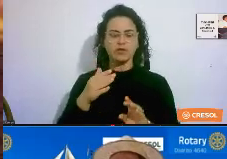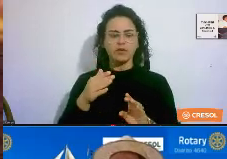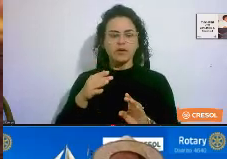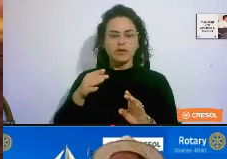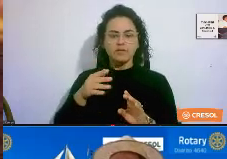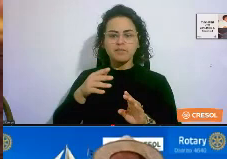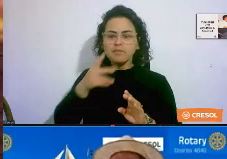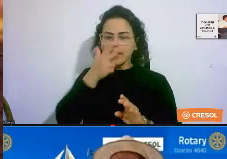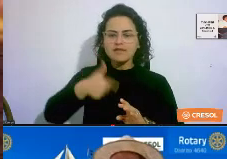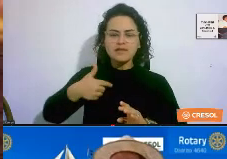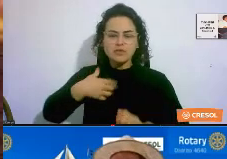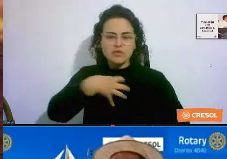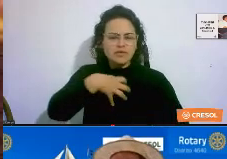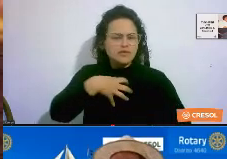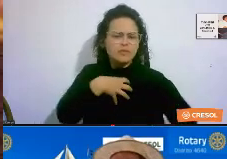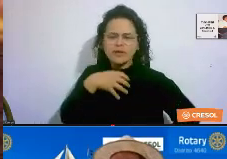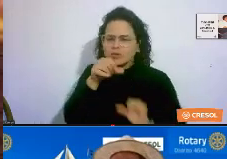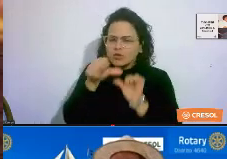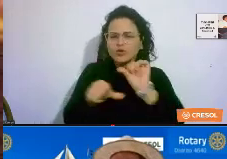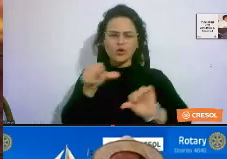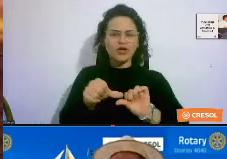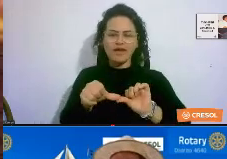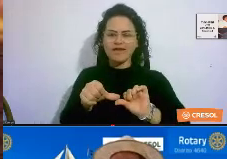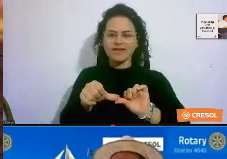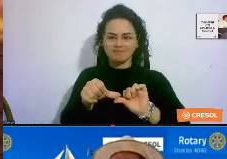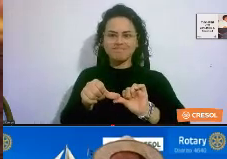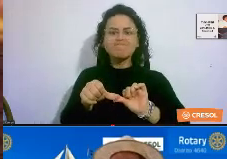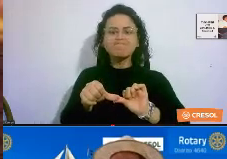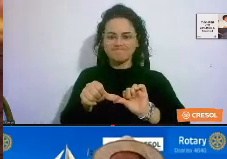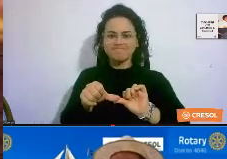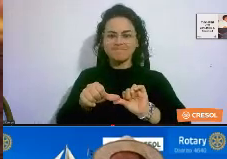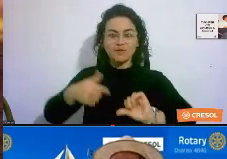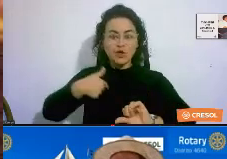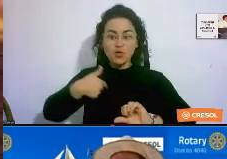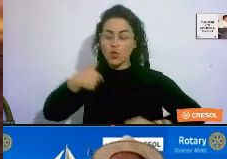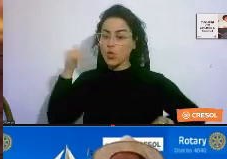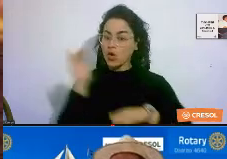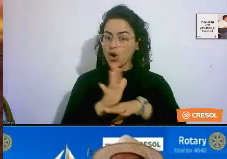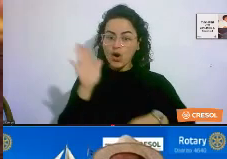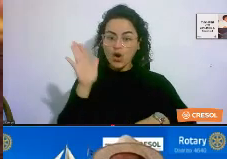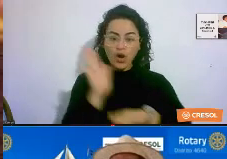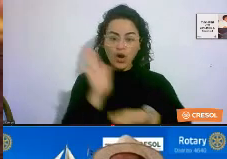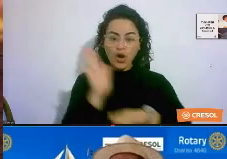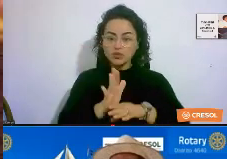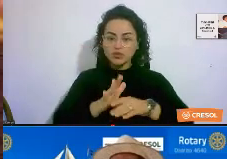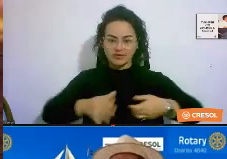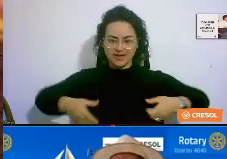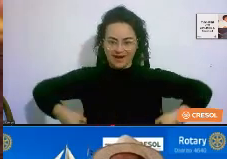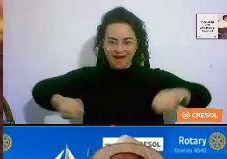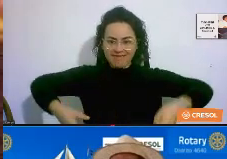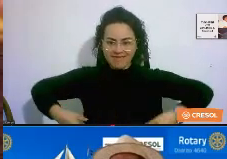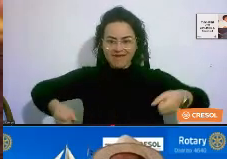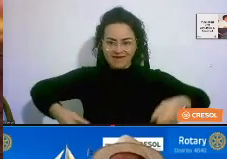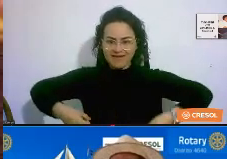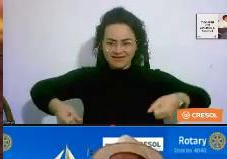Você não sabe quanto eu ajudo a comunidade. Eu sou o maior doador de cadeira de roda com pessoa física